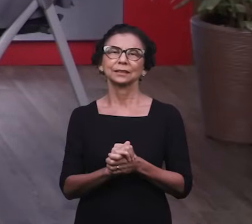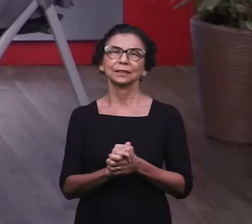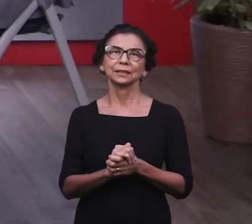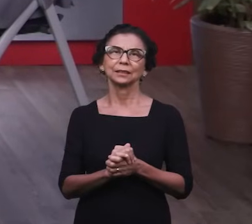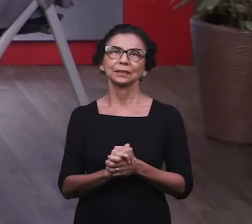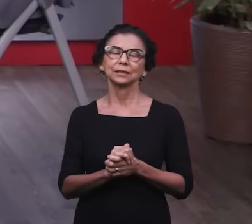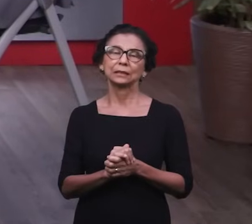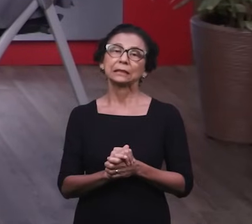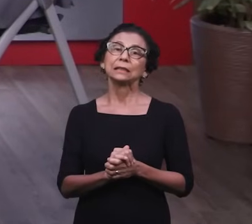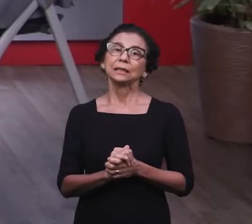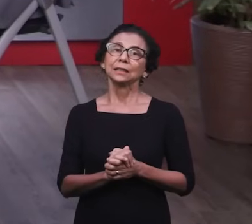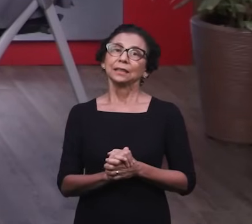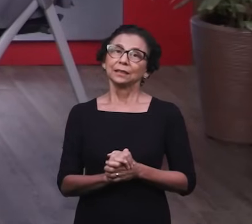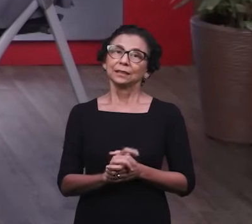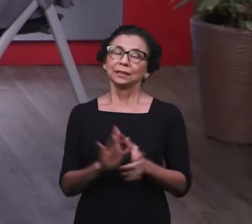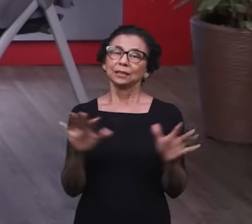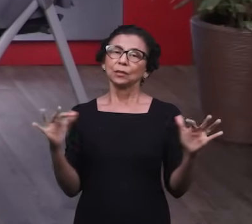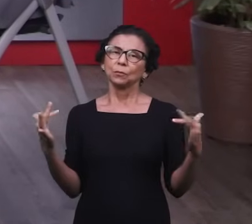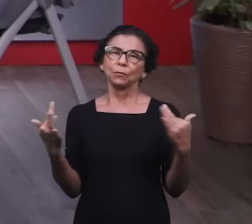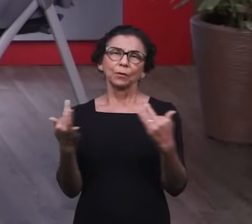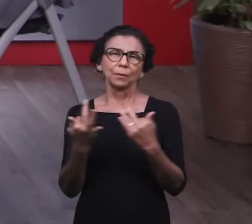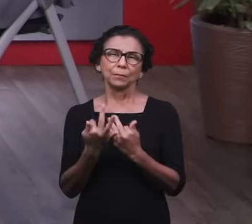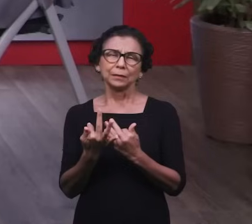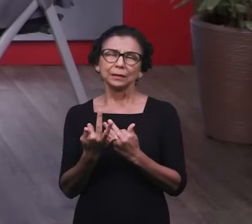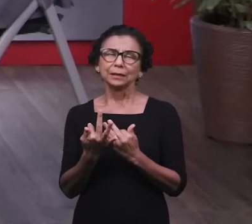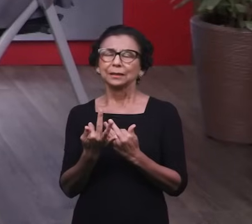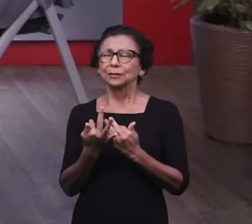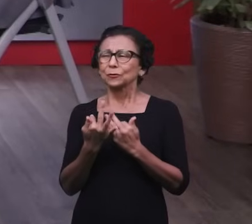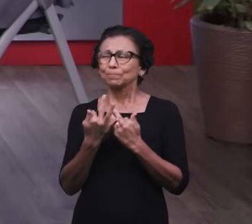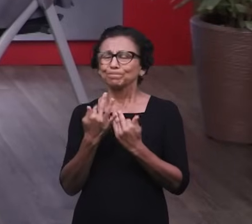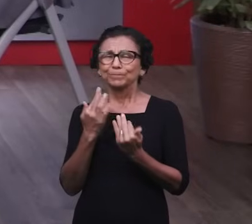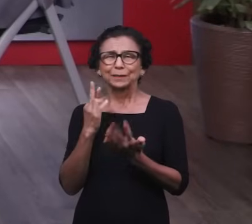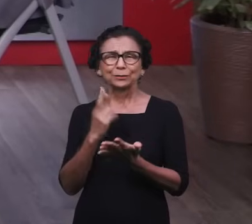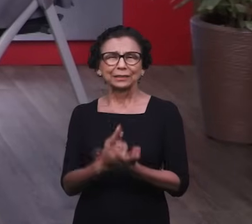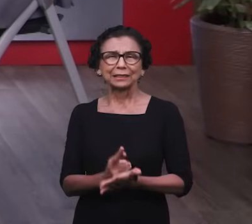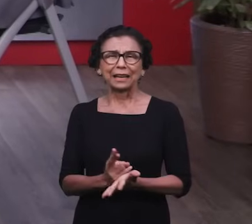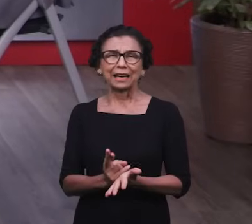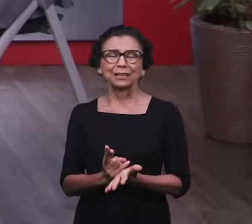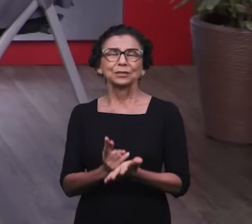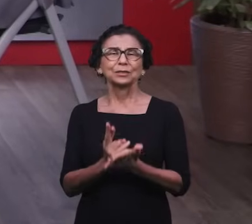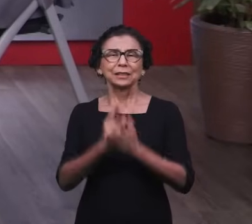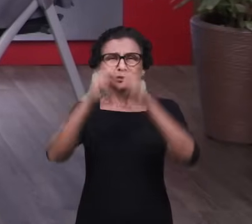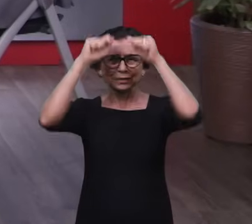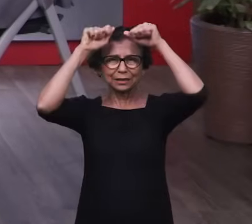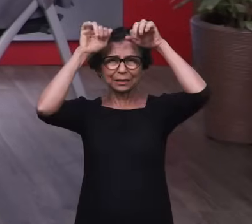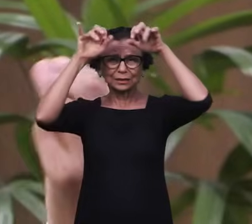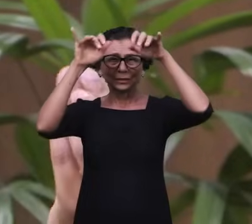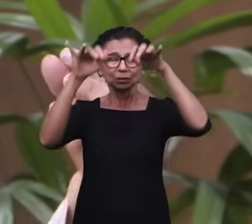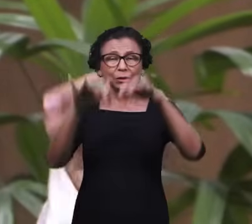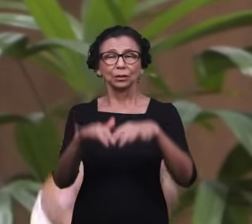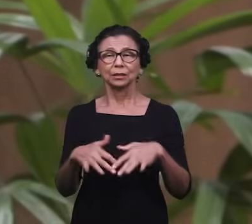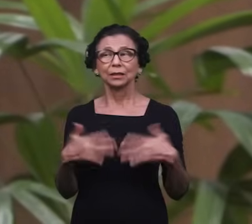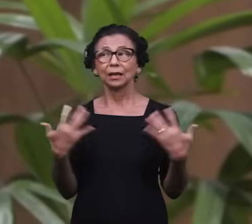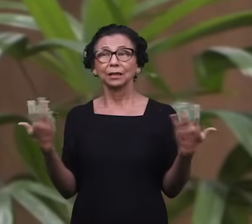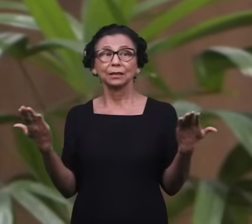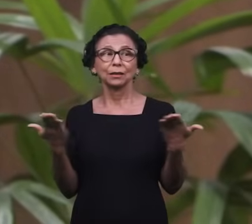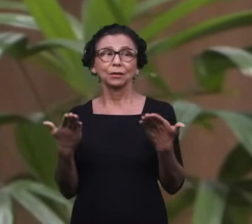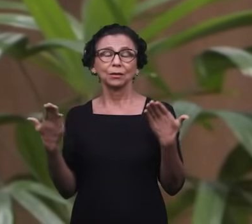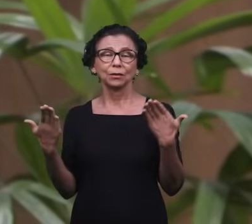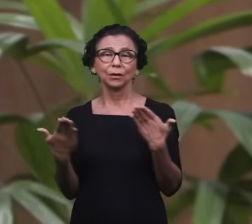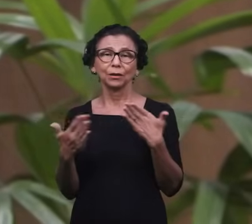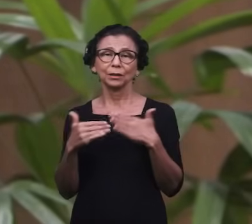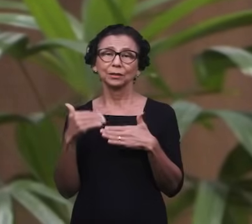impactante para uma família receber um diagnóstico deste nível e, como ela disse, né, começa a mudar a rotina, todo o interesse volta